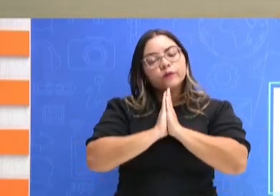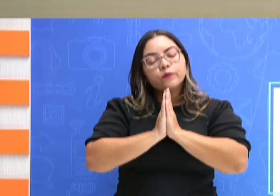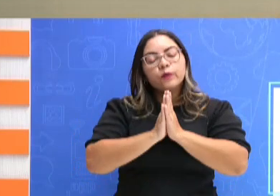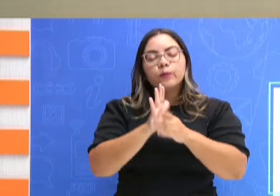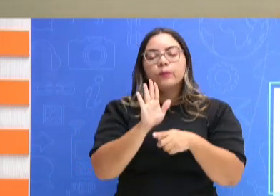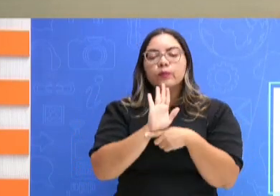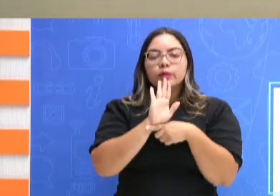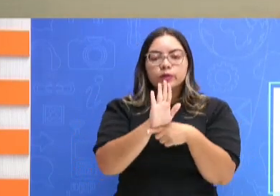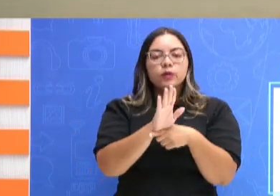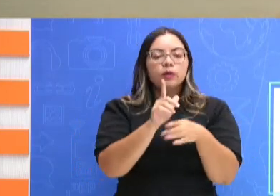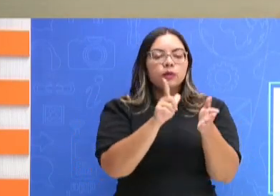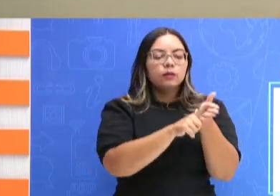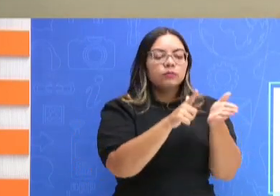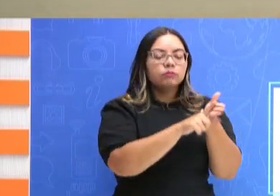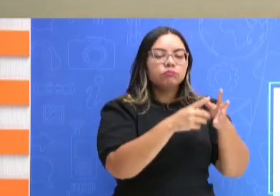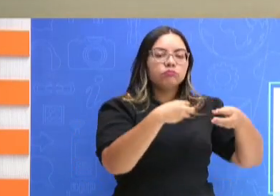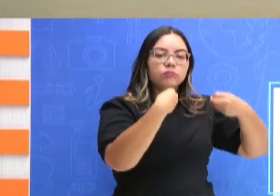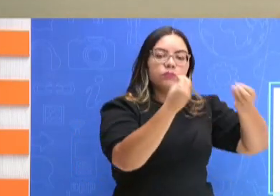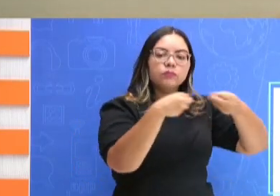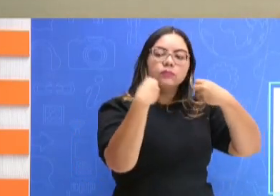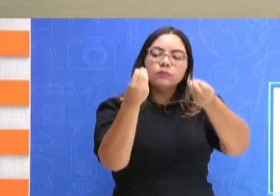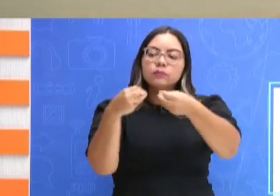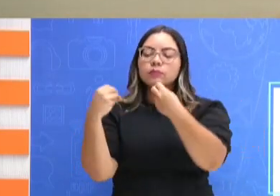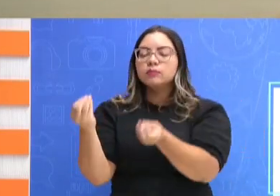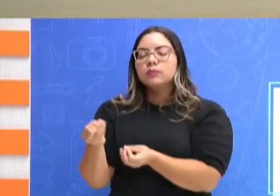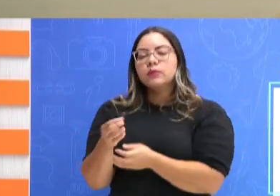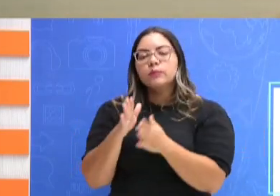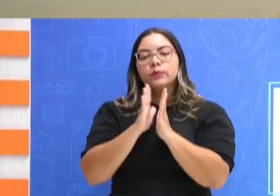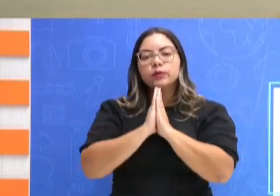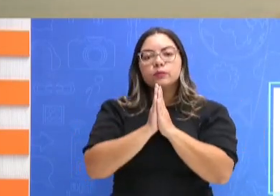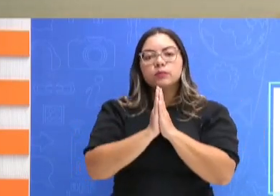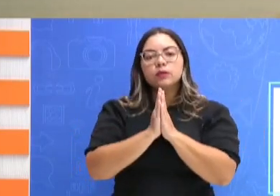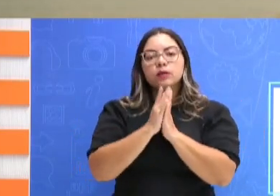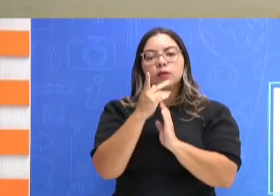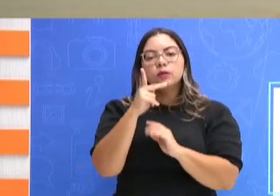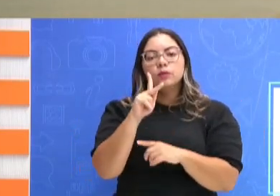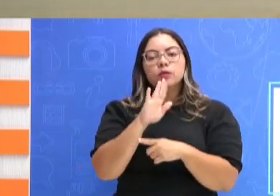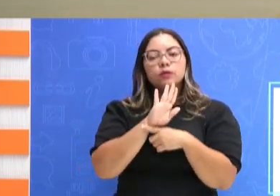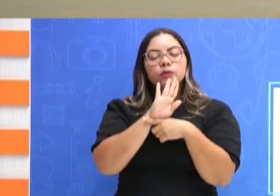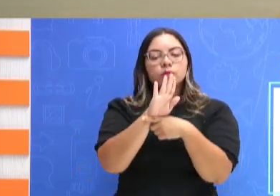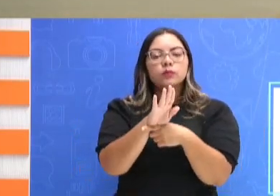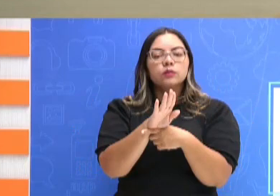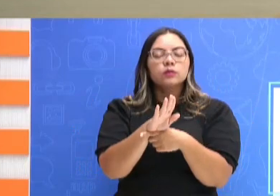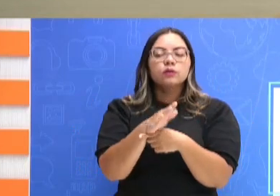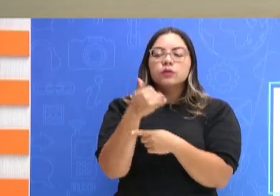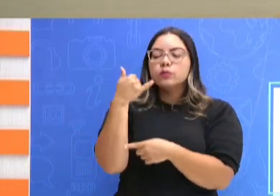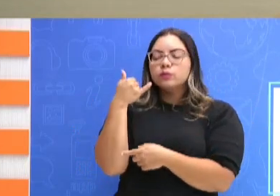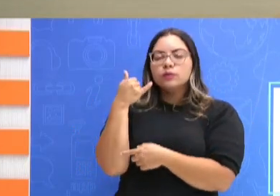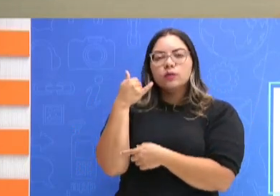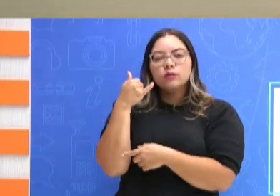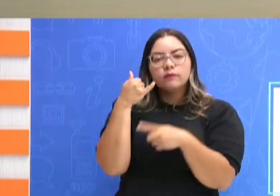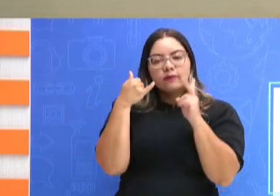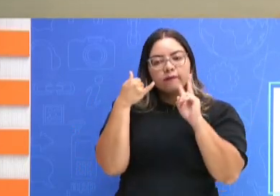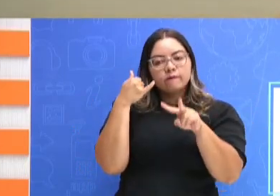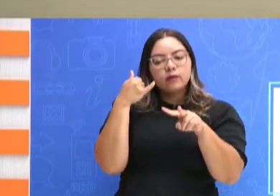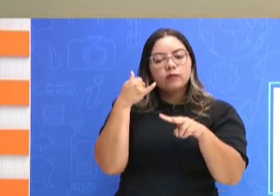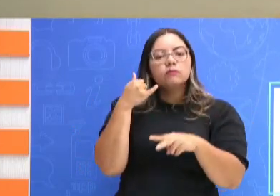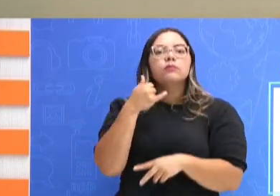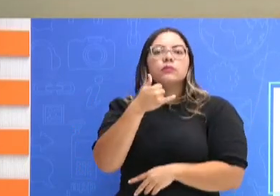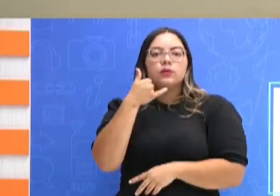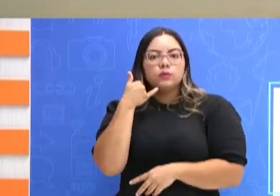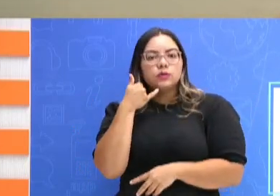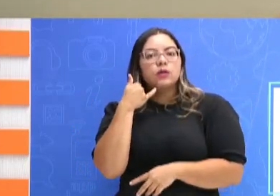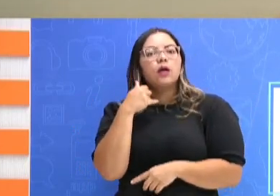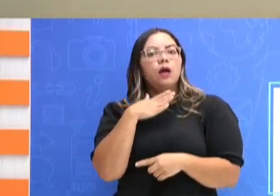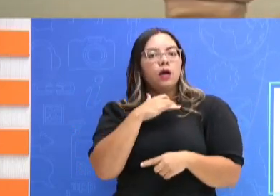vamos soltar os panfletos a partir da próxima semana, pedindo a sua ajuda, com o número de telefone. Se você vê alguém, denuncie, nos